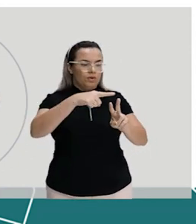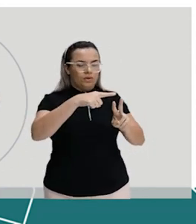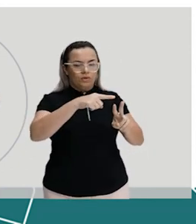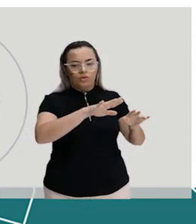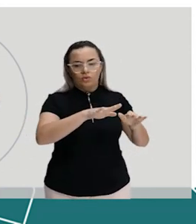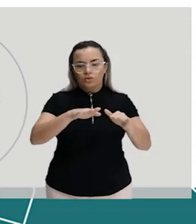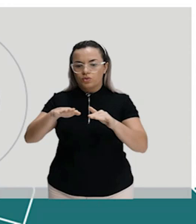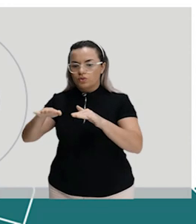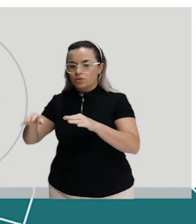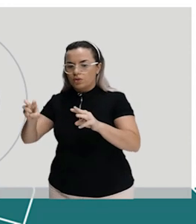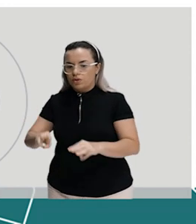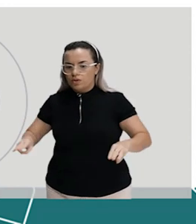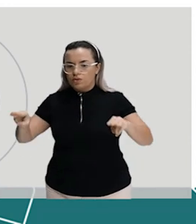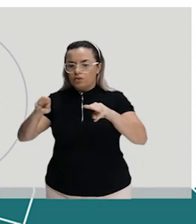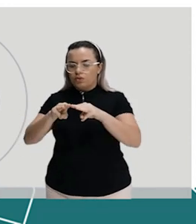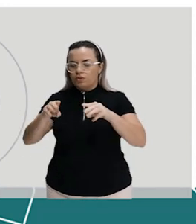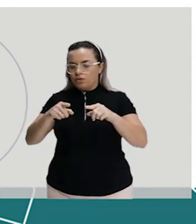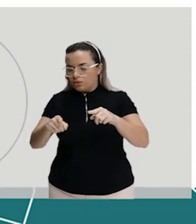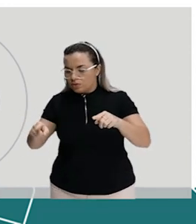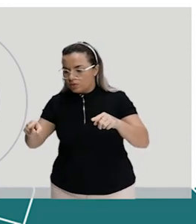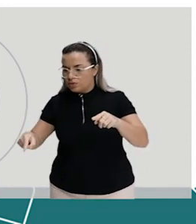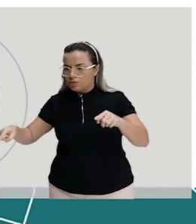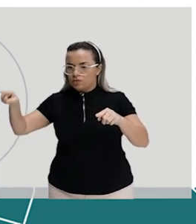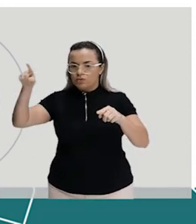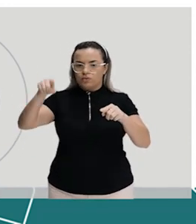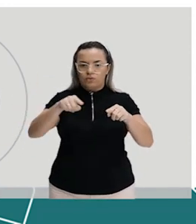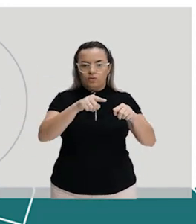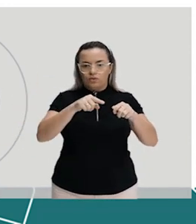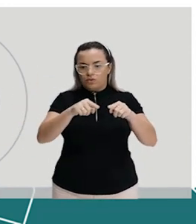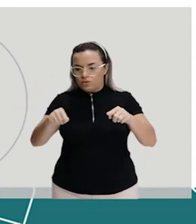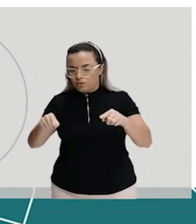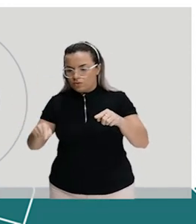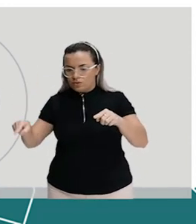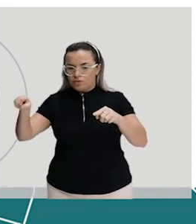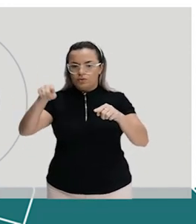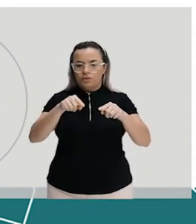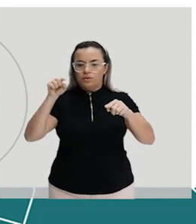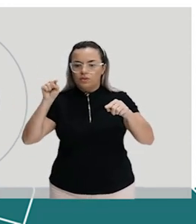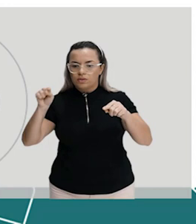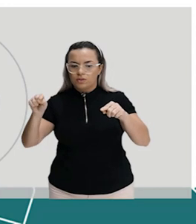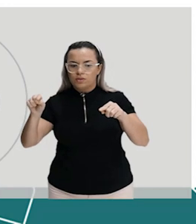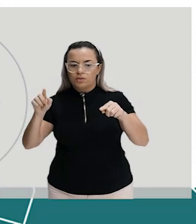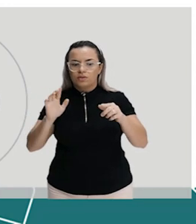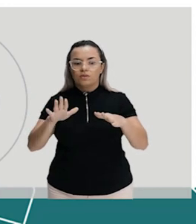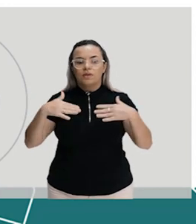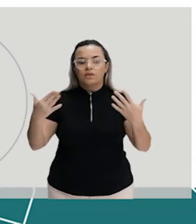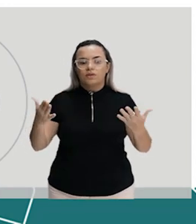né vai ser igual a levando em consideração ali a nossa constante que é 4 PI x 10 a- 7 né então vamos